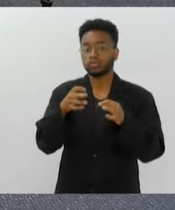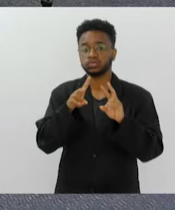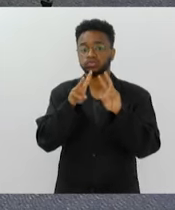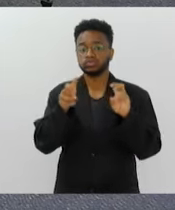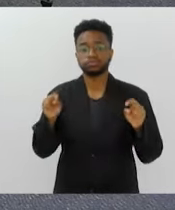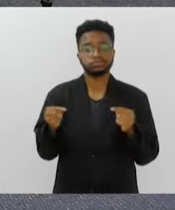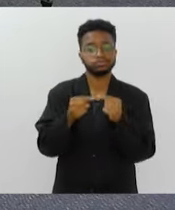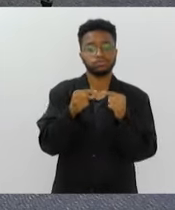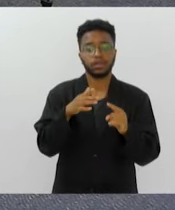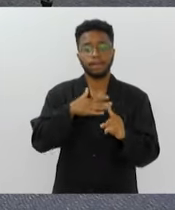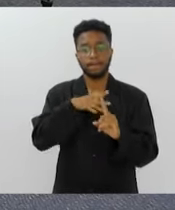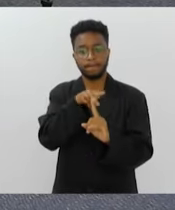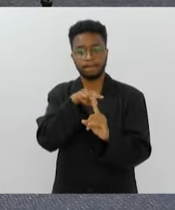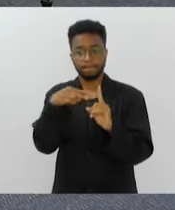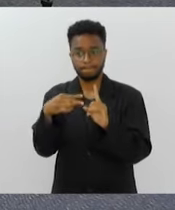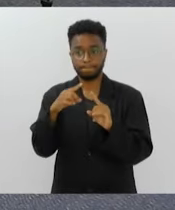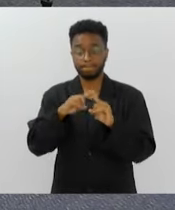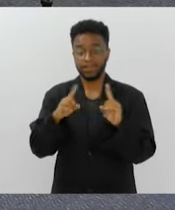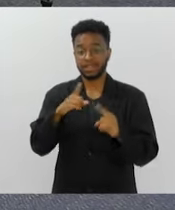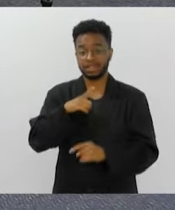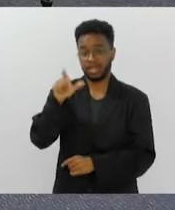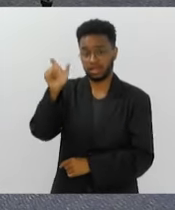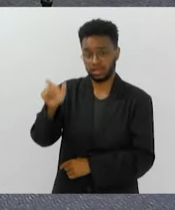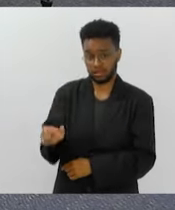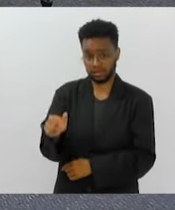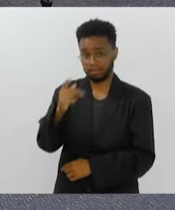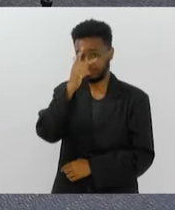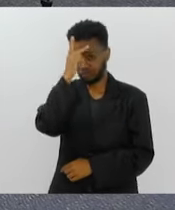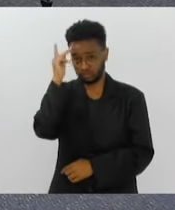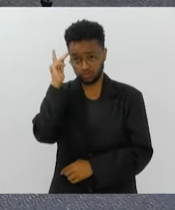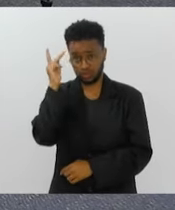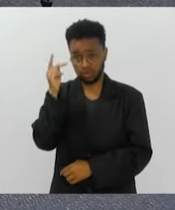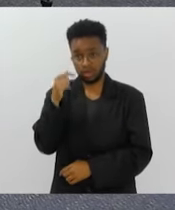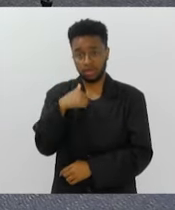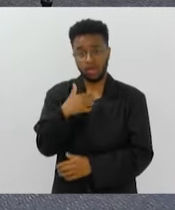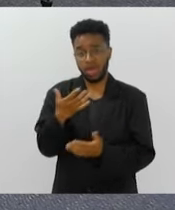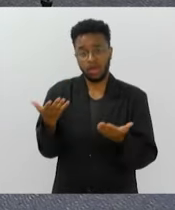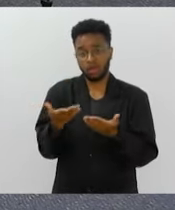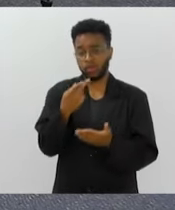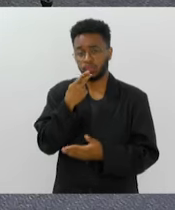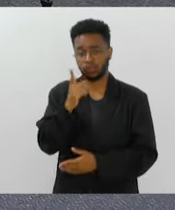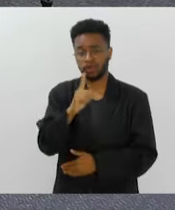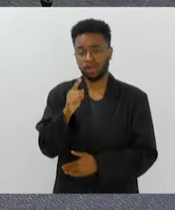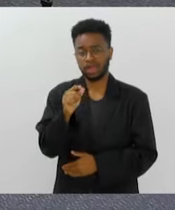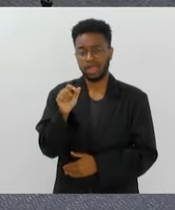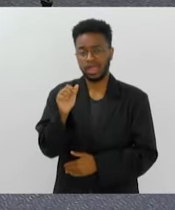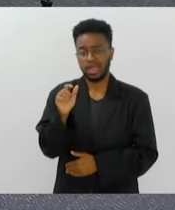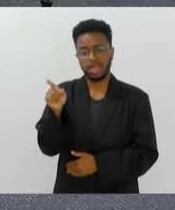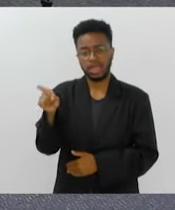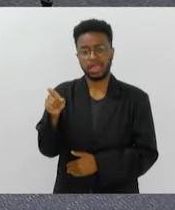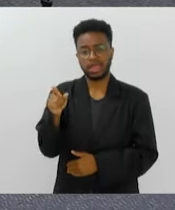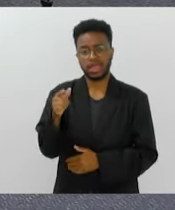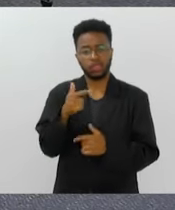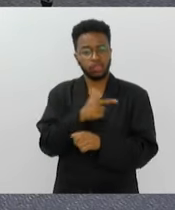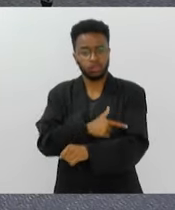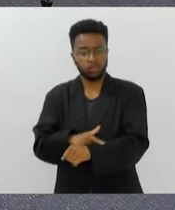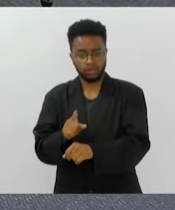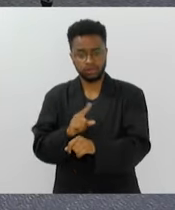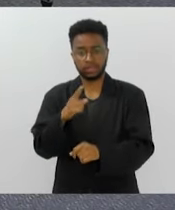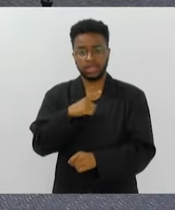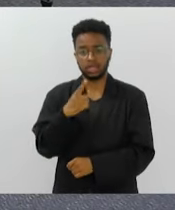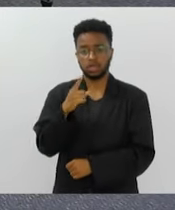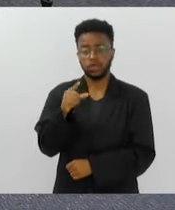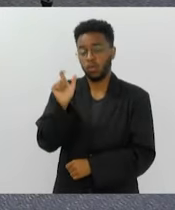de vista tem aqui um sujeito que eu agora não chamo nem mais de vossa excelência é um sujeito que tá aqui na